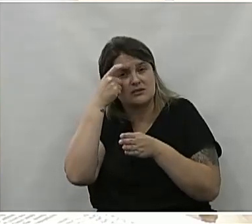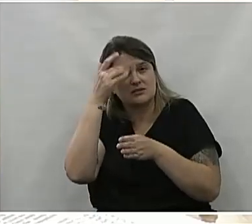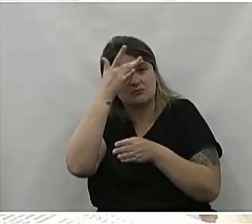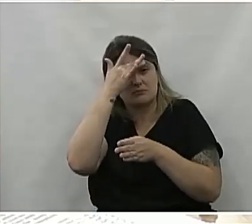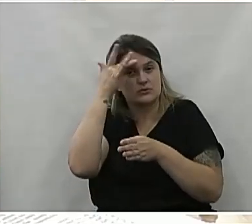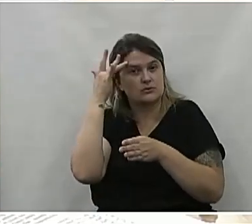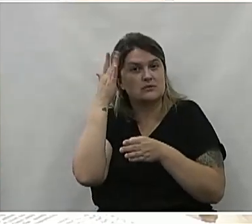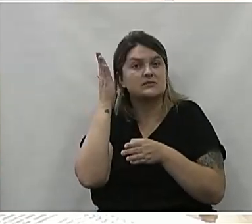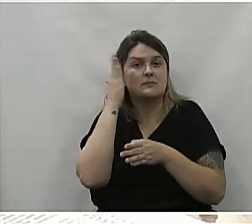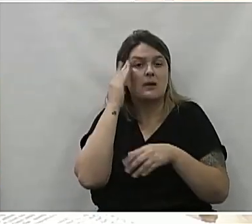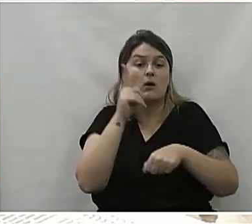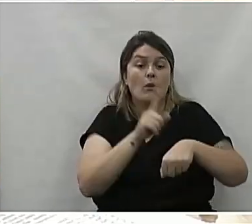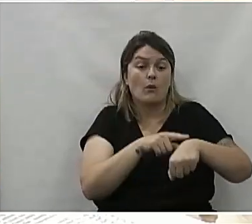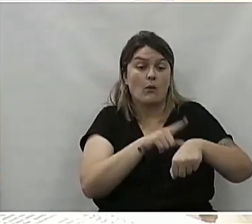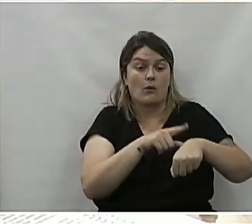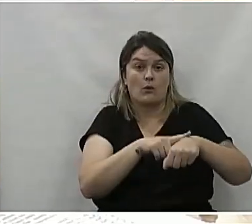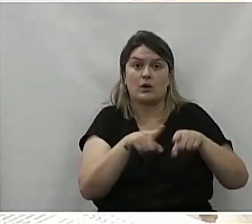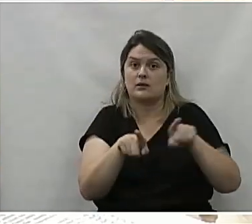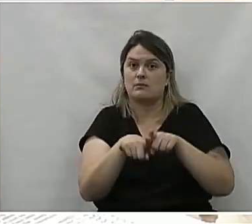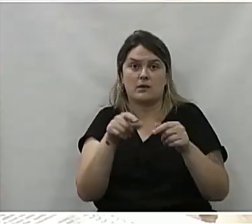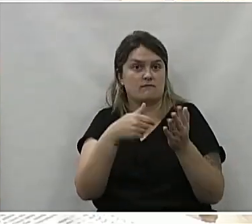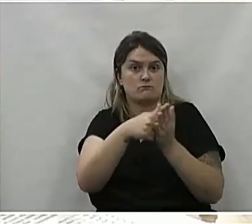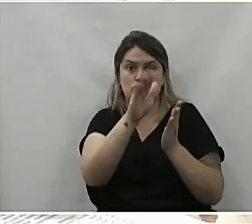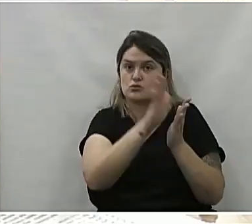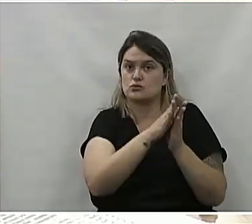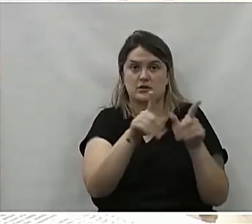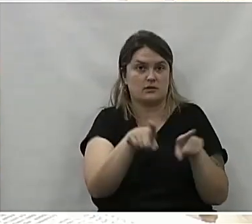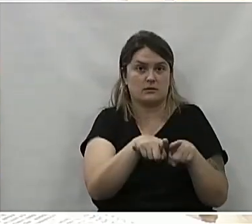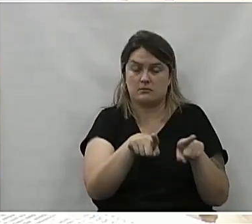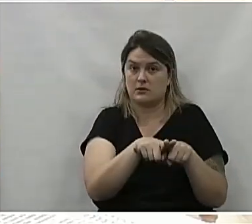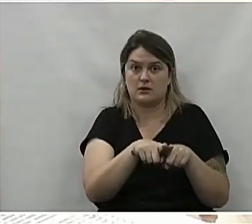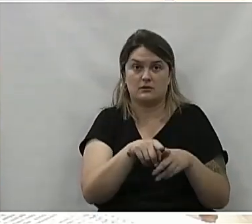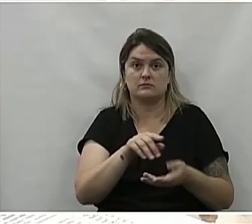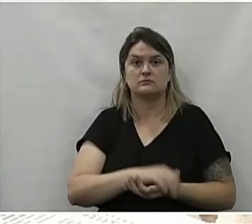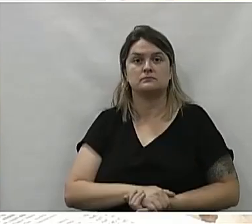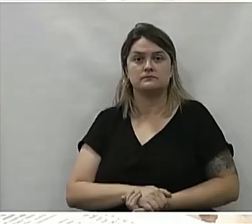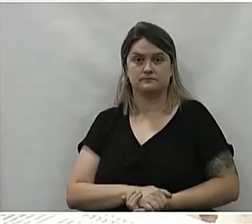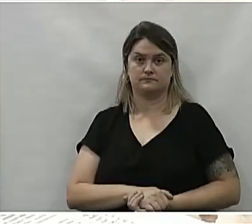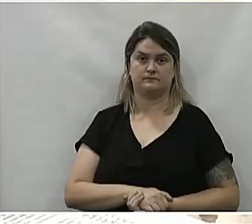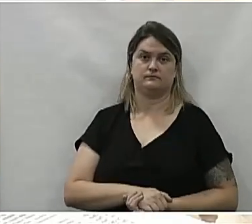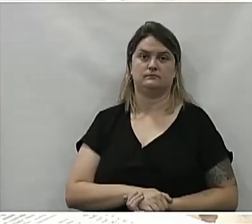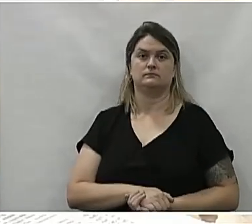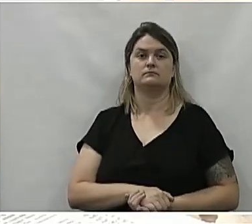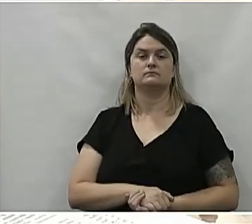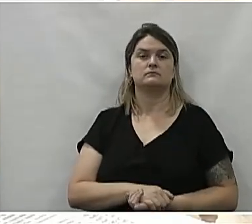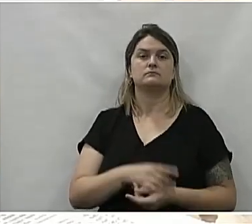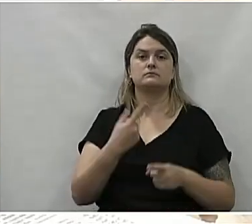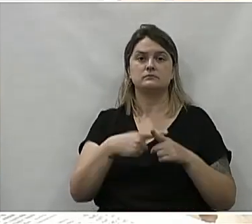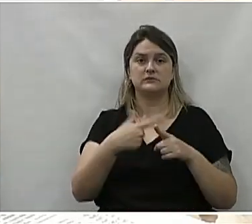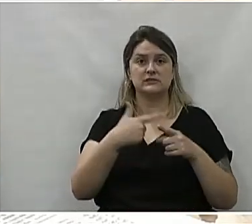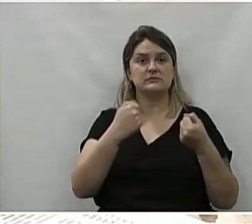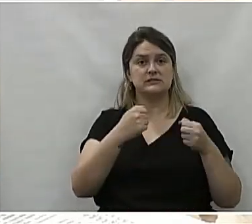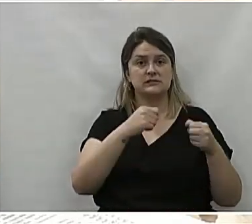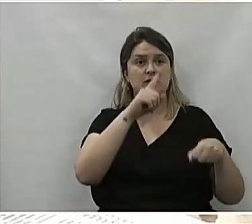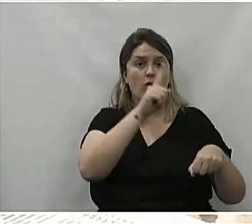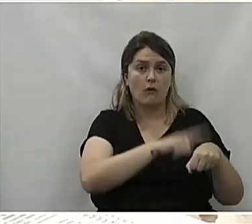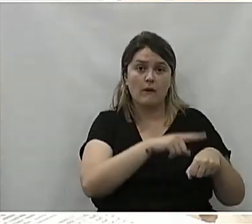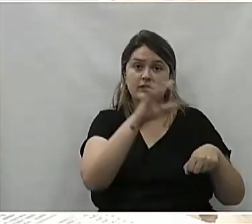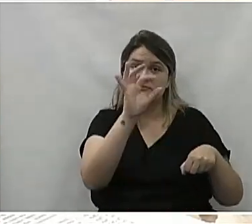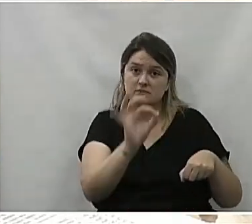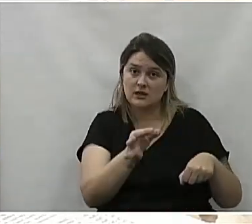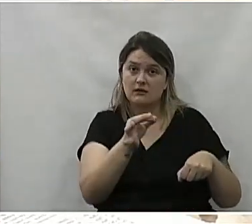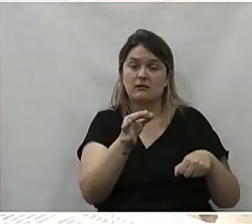população Se tiver que notificar Os proprietários Tem que notificar Tem que moralizar A coleta do lixo